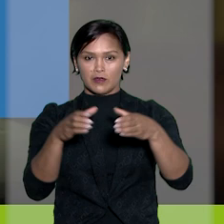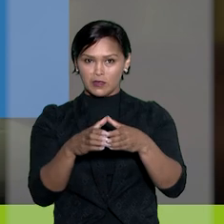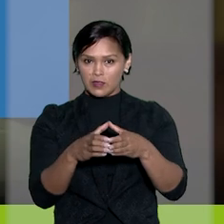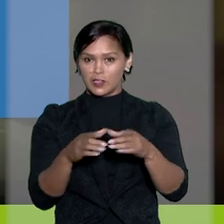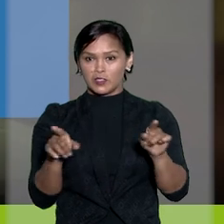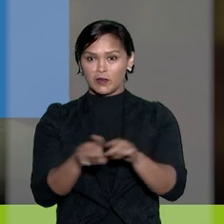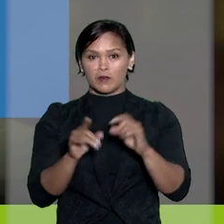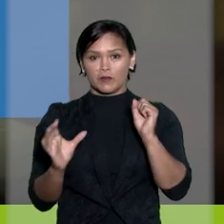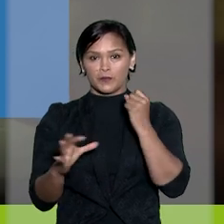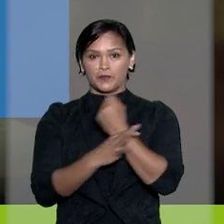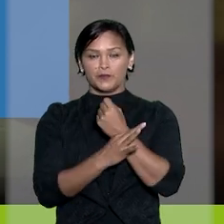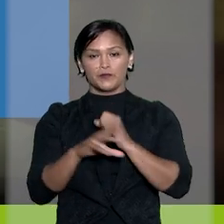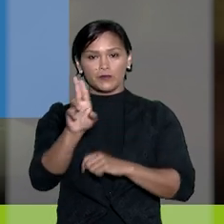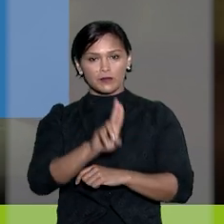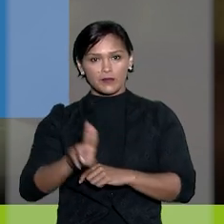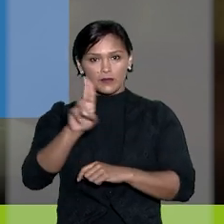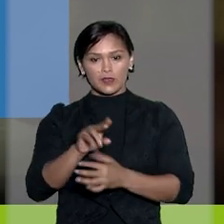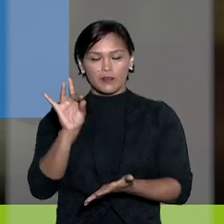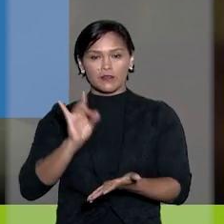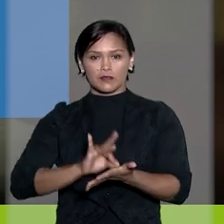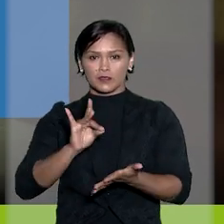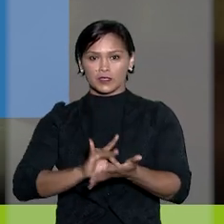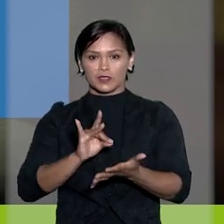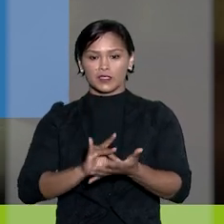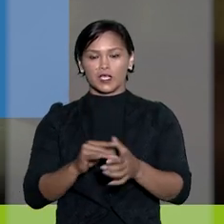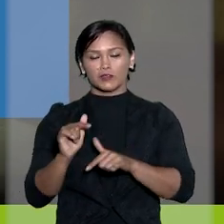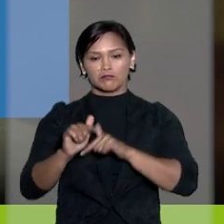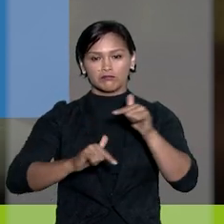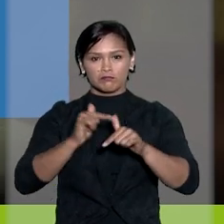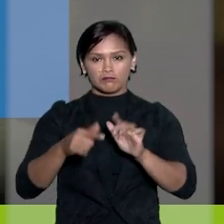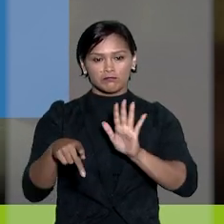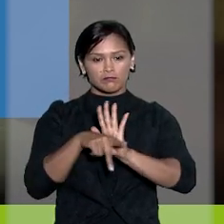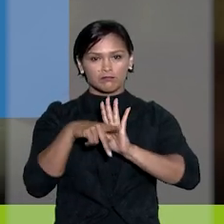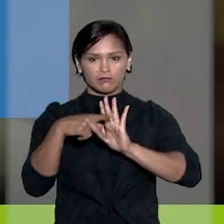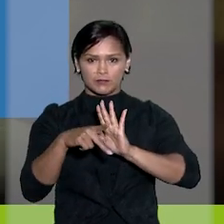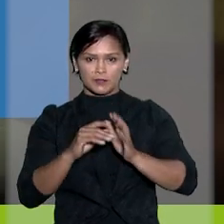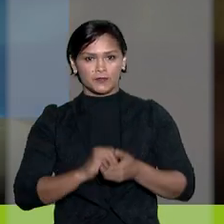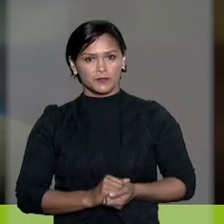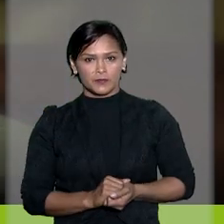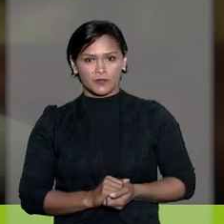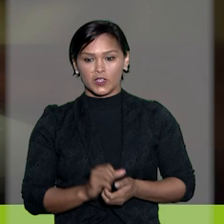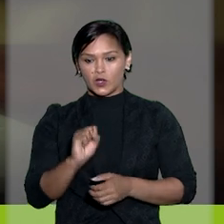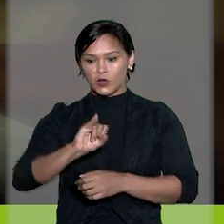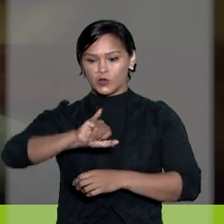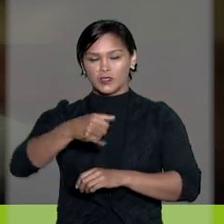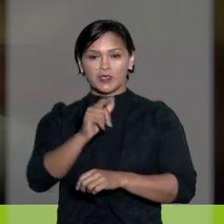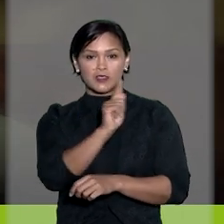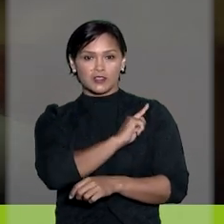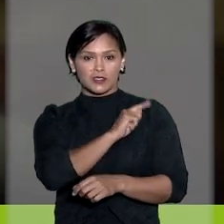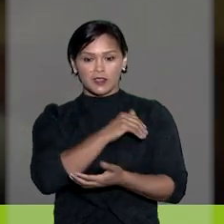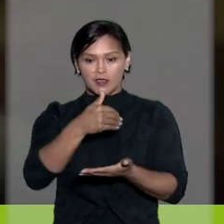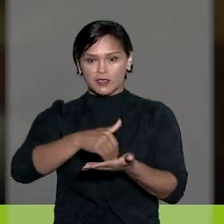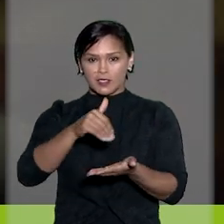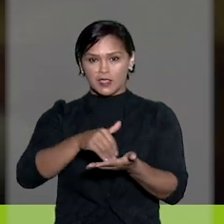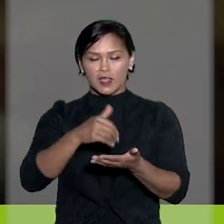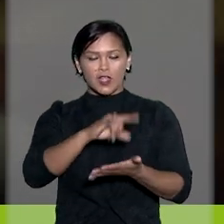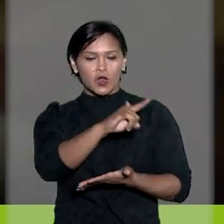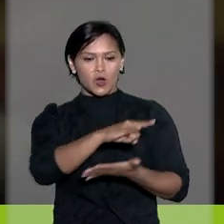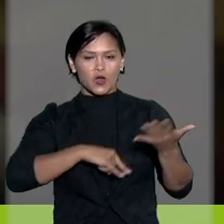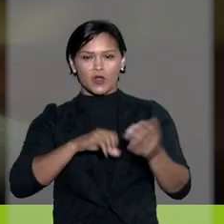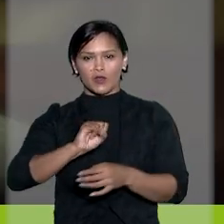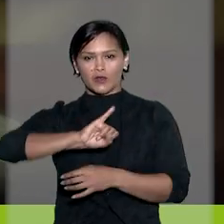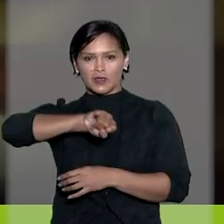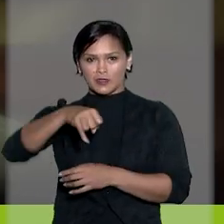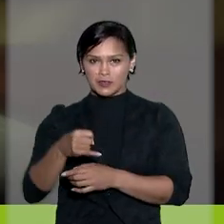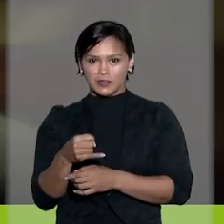atividades da sua unidade para garantir o uso efetivo da funcionalidade. O SEI é gerenciado